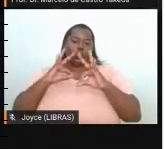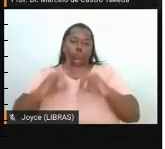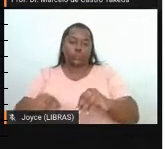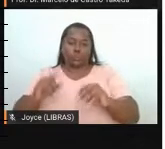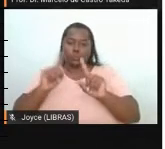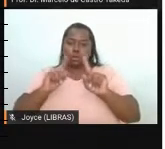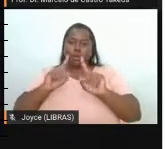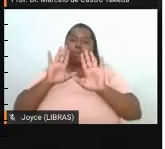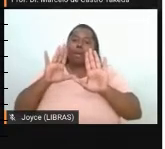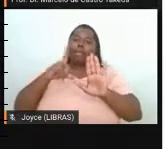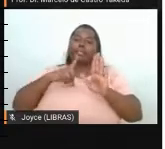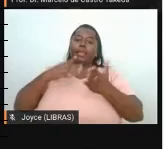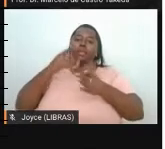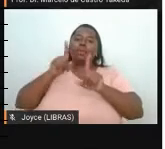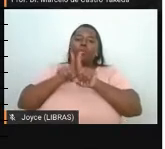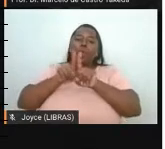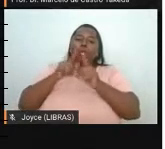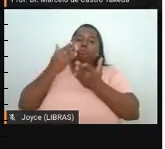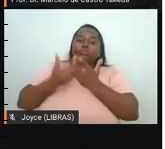10%, 20%